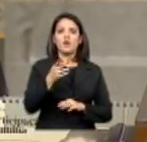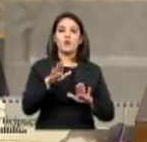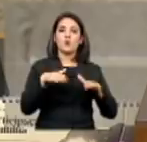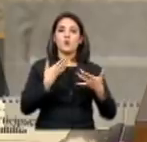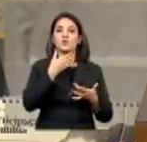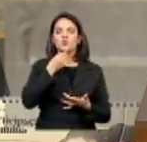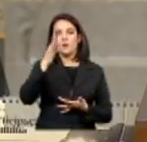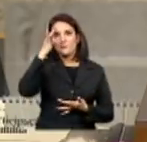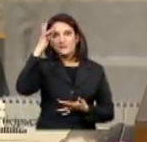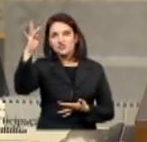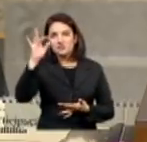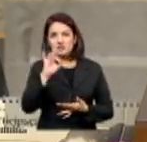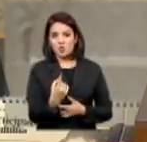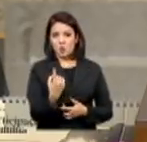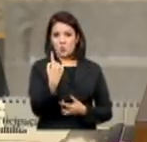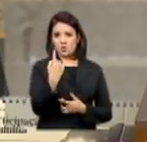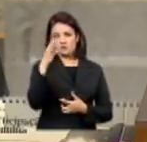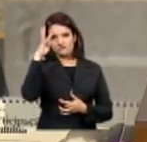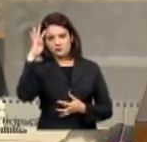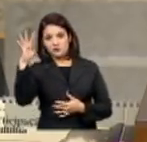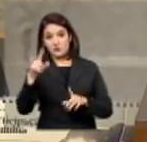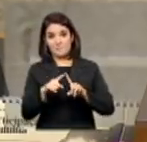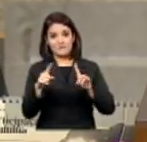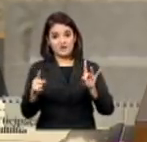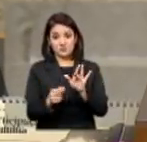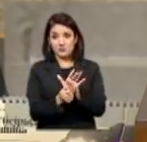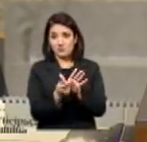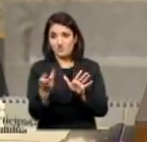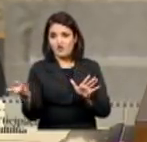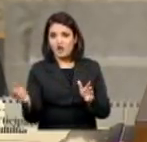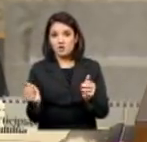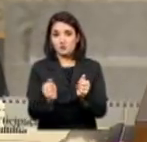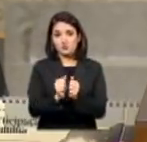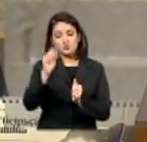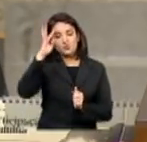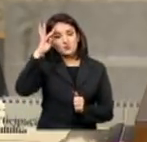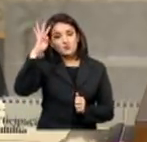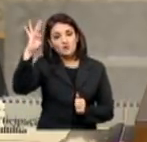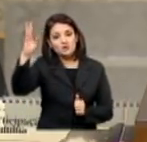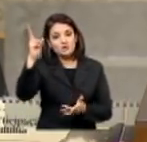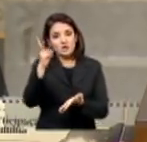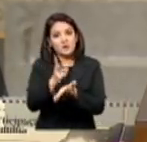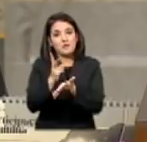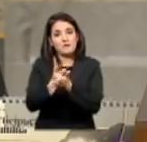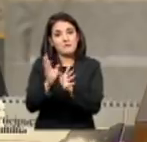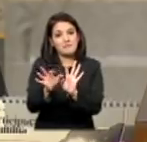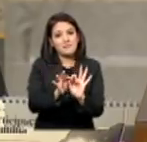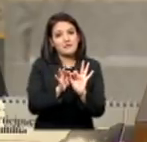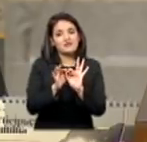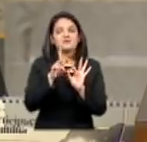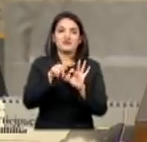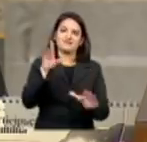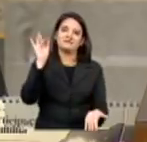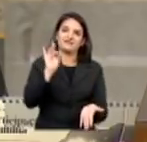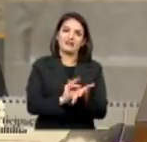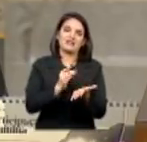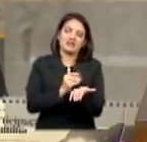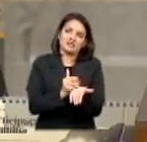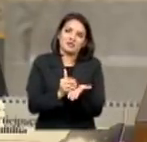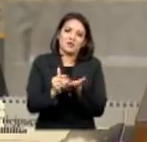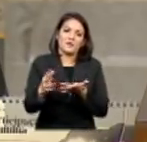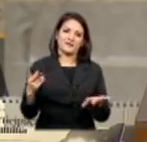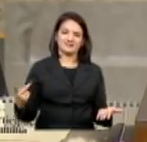apenas um sonho mas quando vários sonham o mesmo sonho é realidade que começa a ser